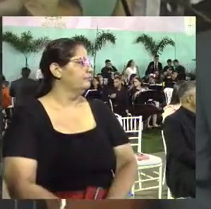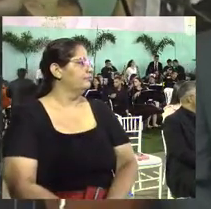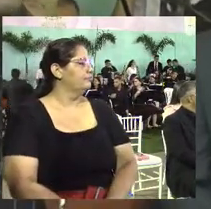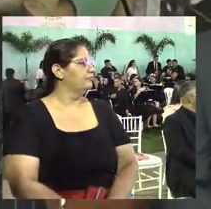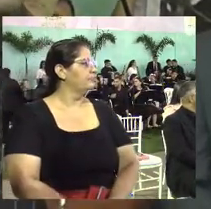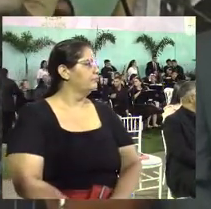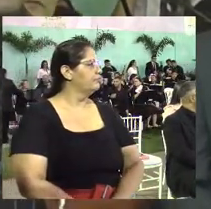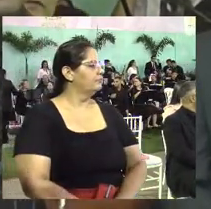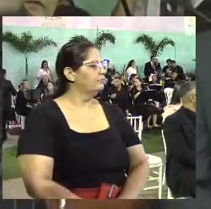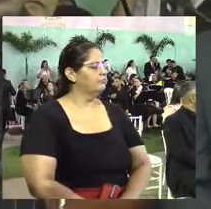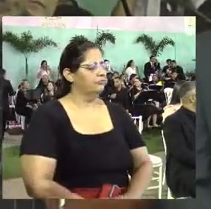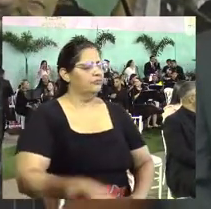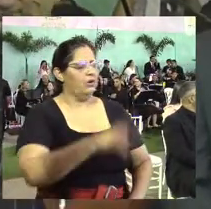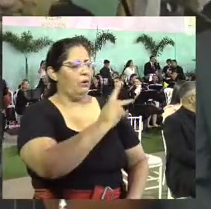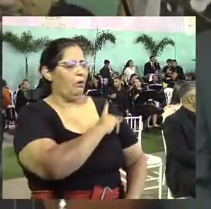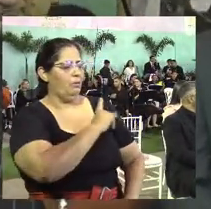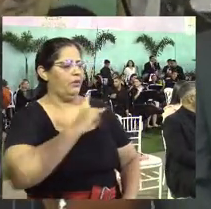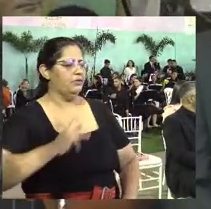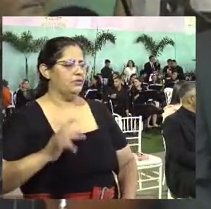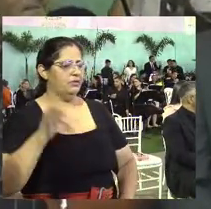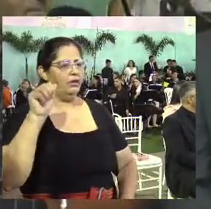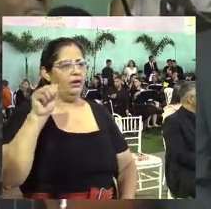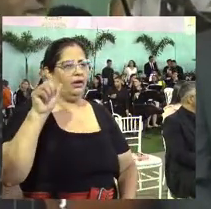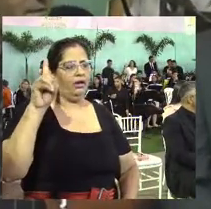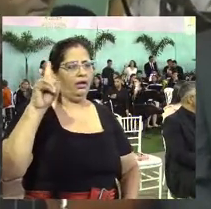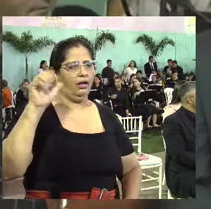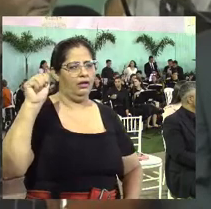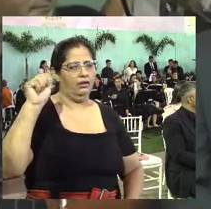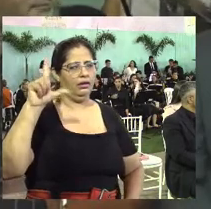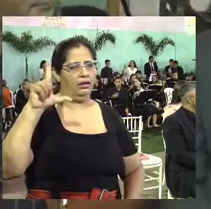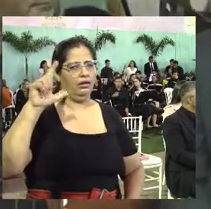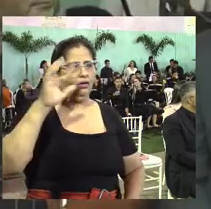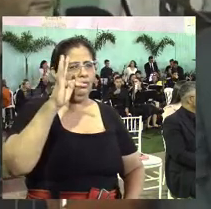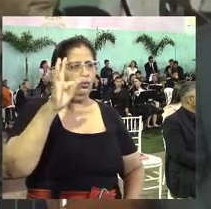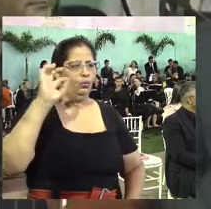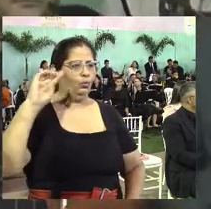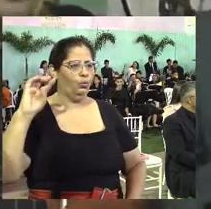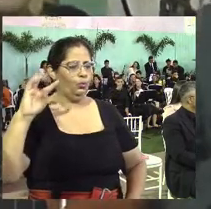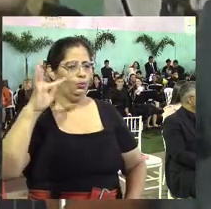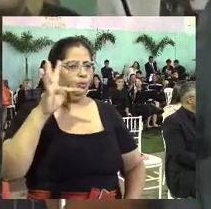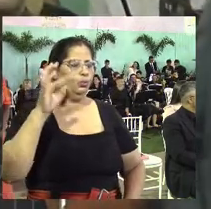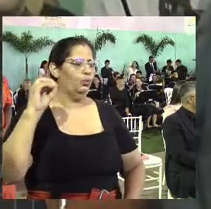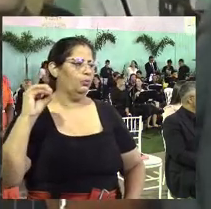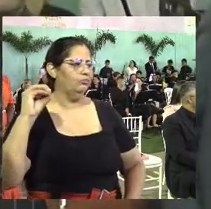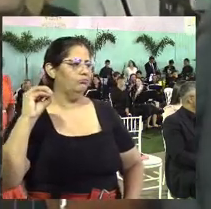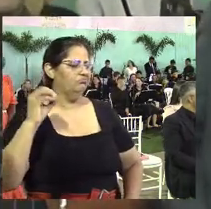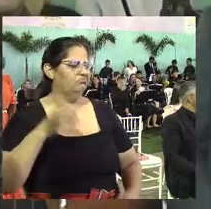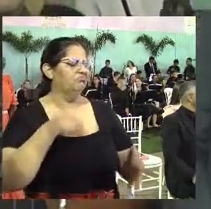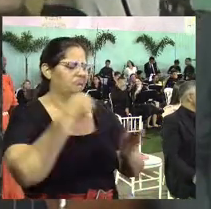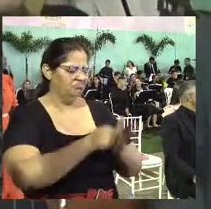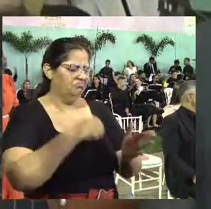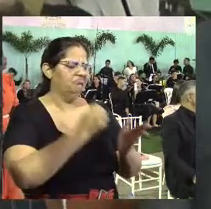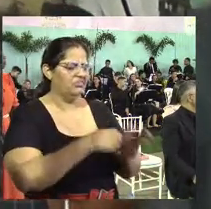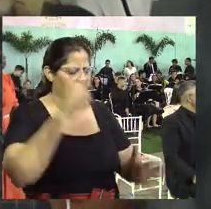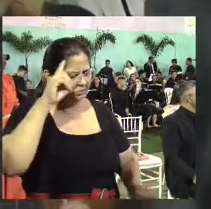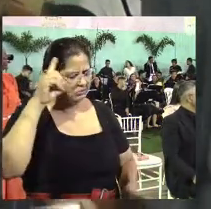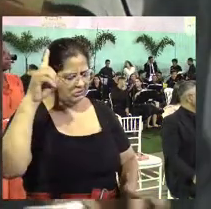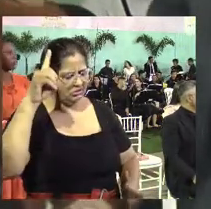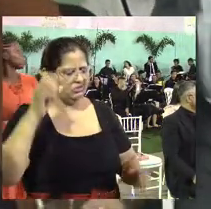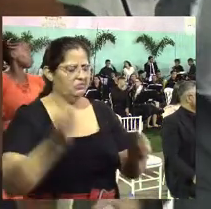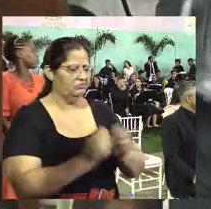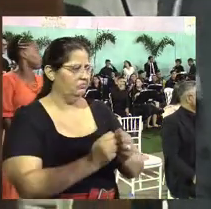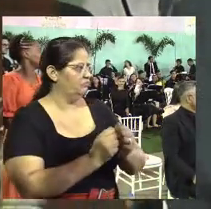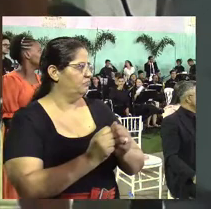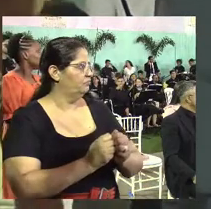pastor Adauto primeiro vice-presei nosso campo eu companheiro de luta diária por gentileza abrace